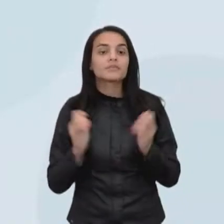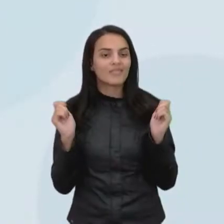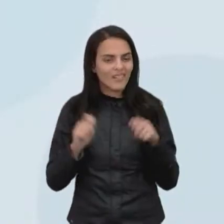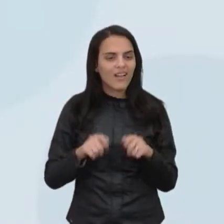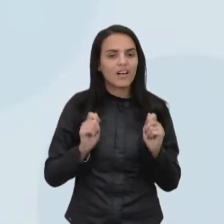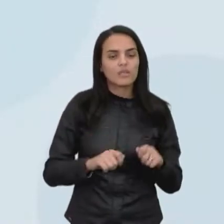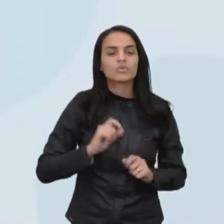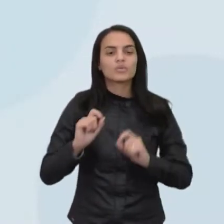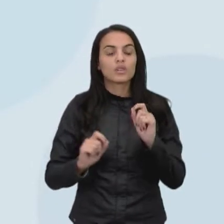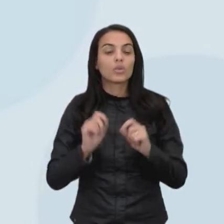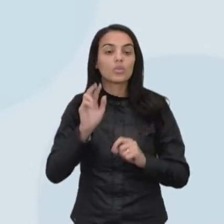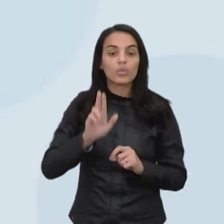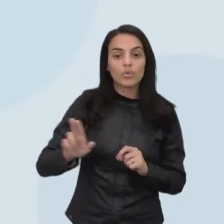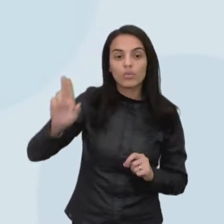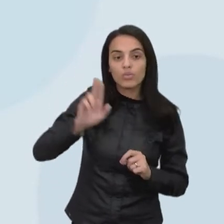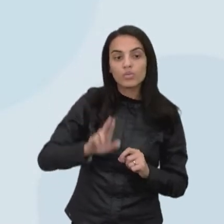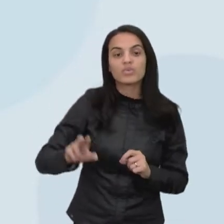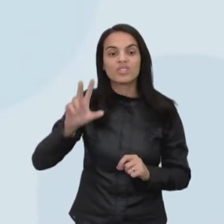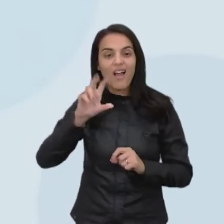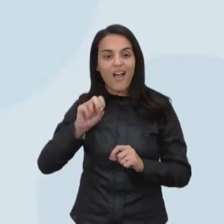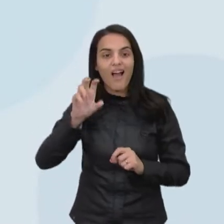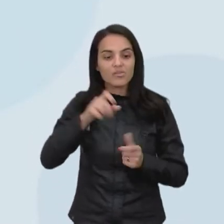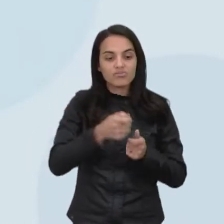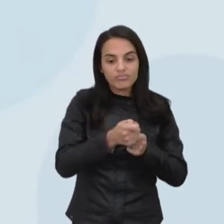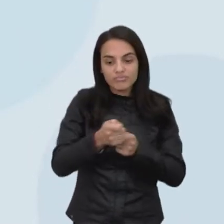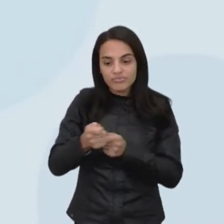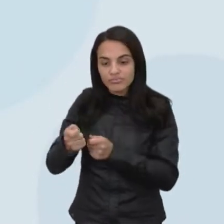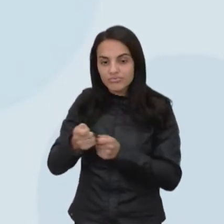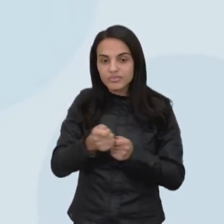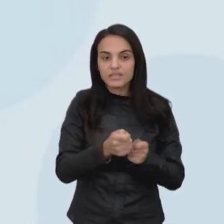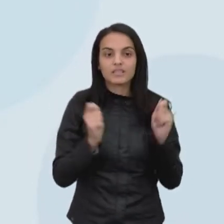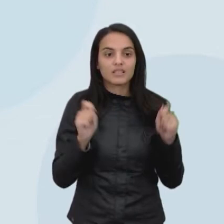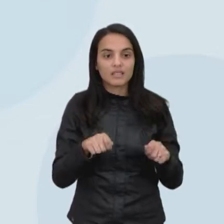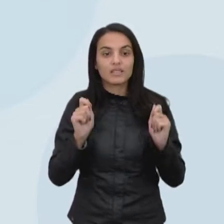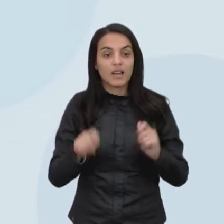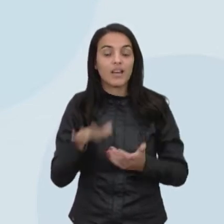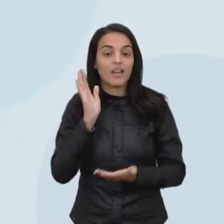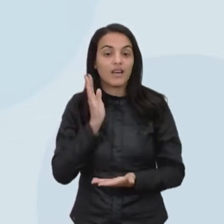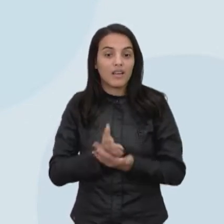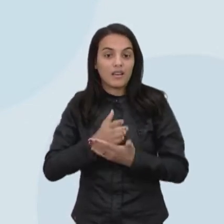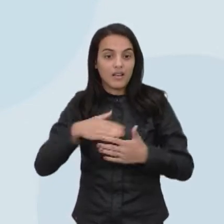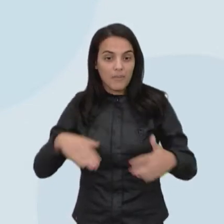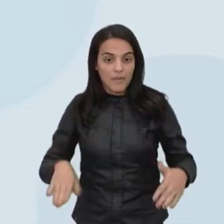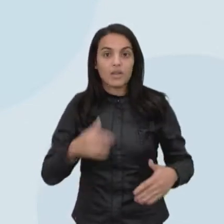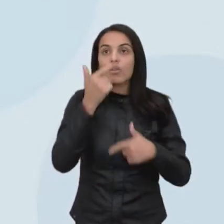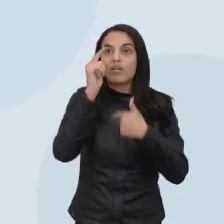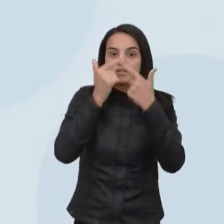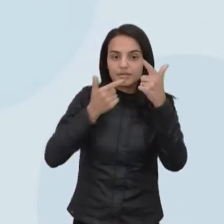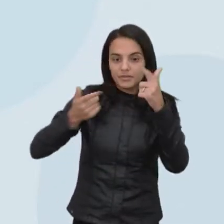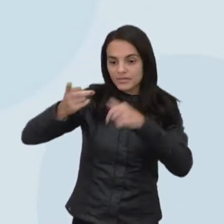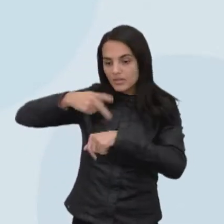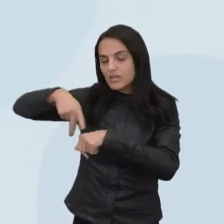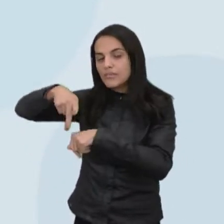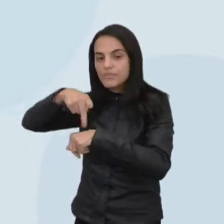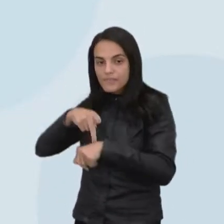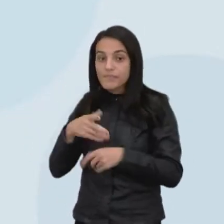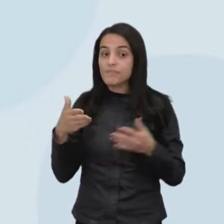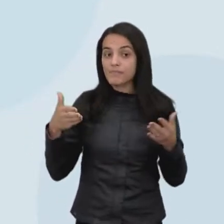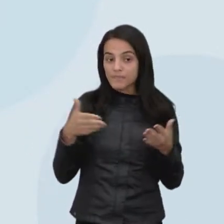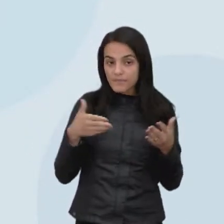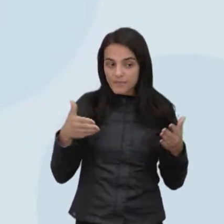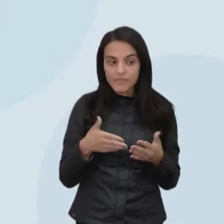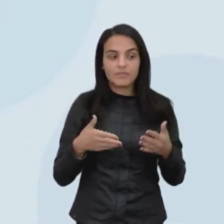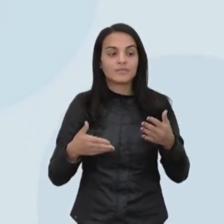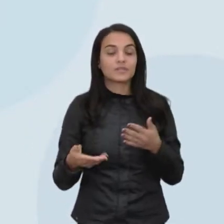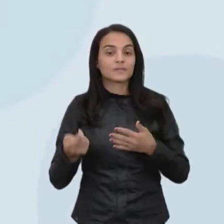por exemplo, para o uso de agrotóxicos que anteriormente foram banidos em outros países e que atualmente, né,